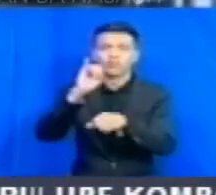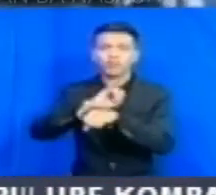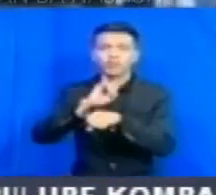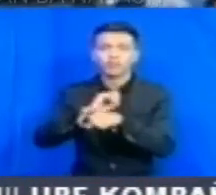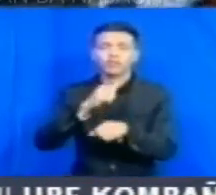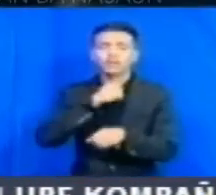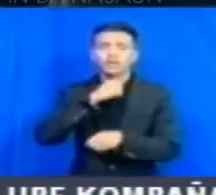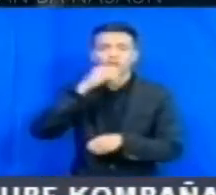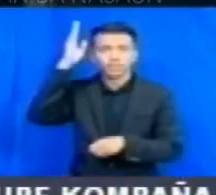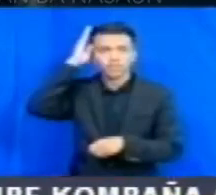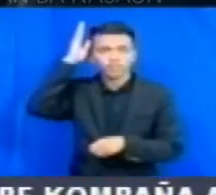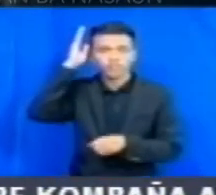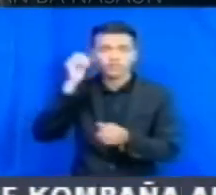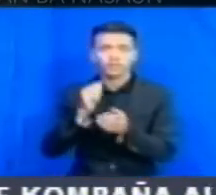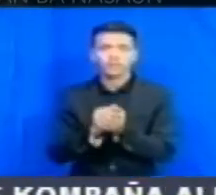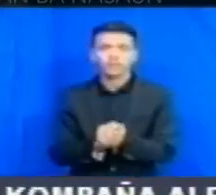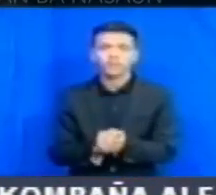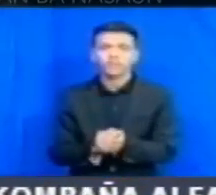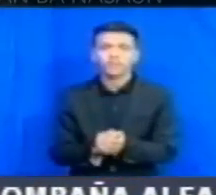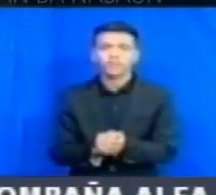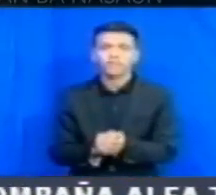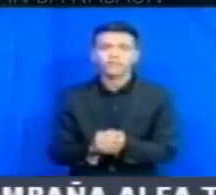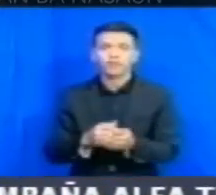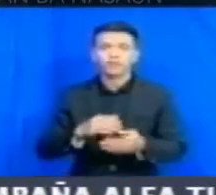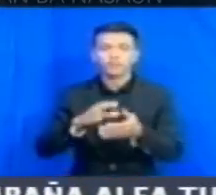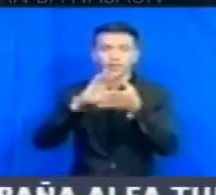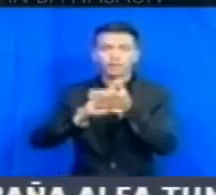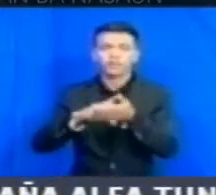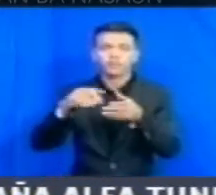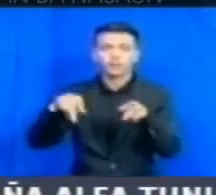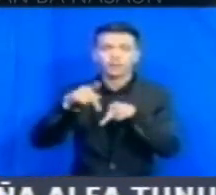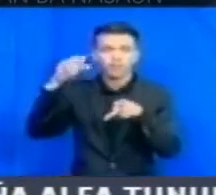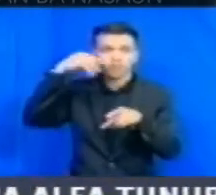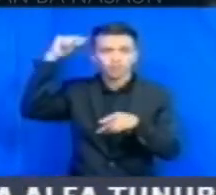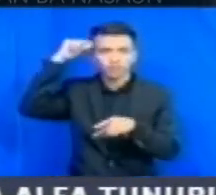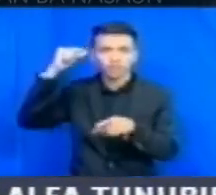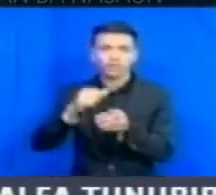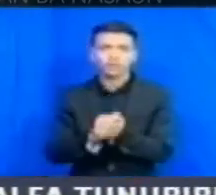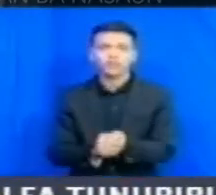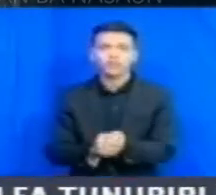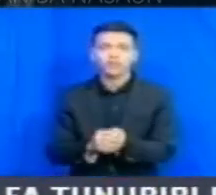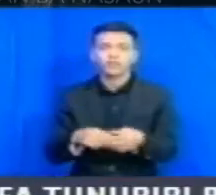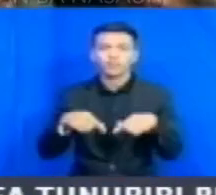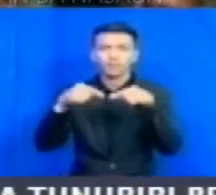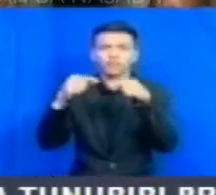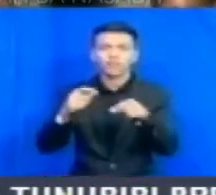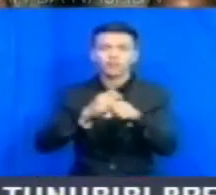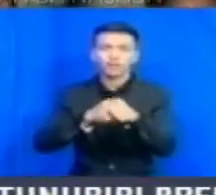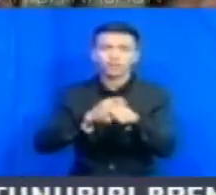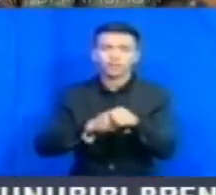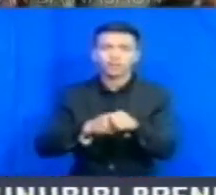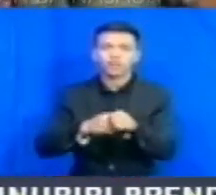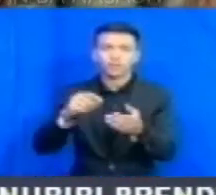Dom Virgílio do Carmo Cardeal da Silva, saúda Sarani no governo, inclui conferência episcopal, nebe disponibiliza tempo,